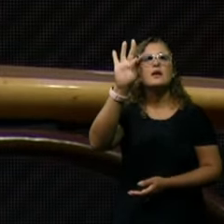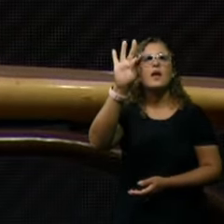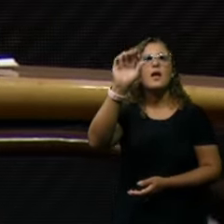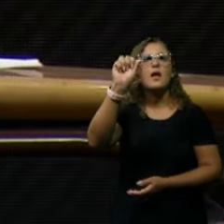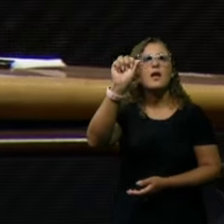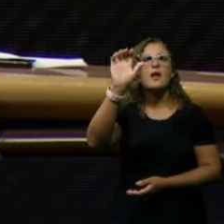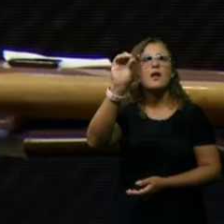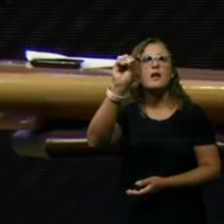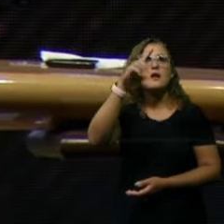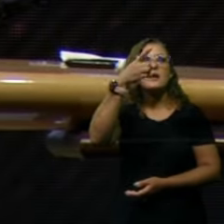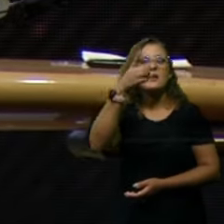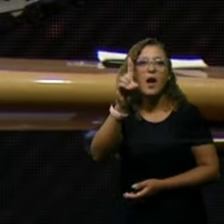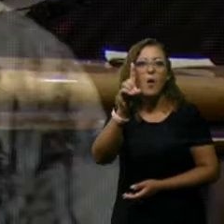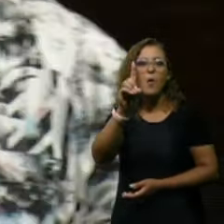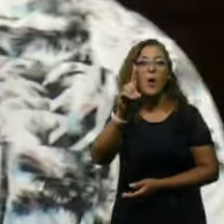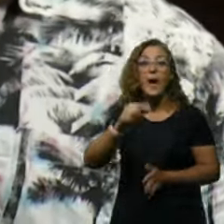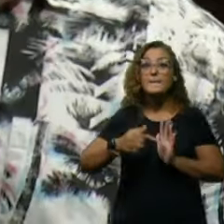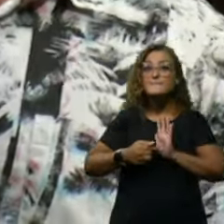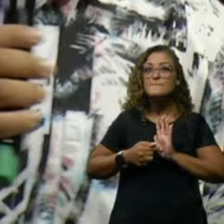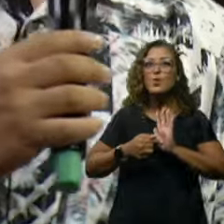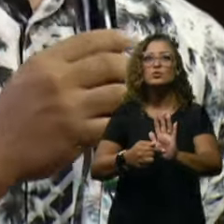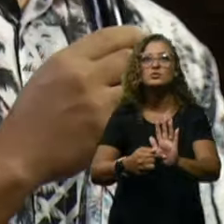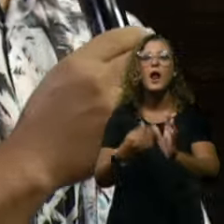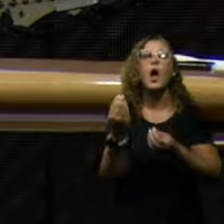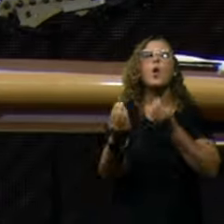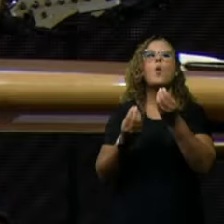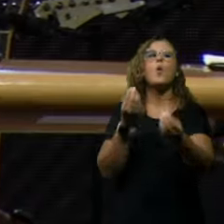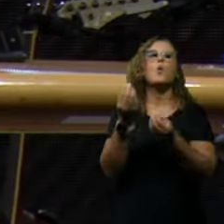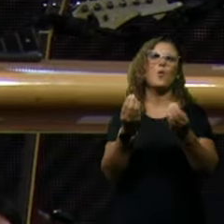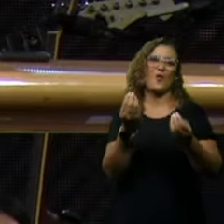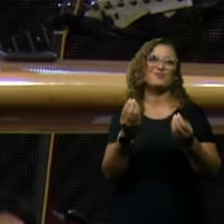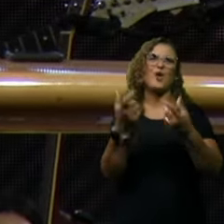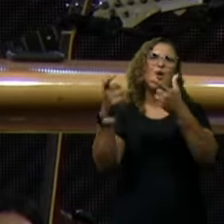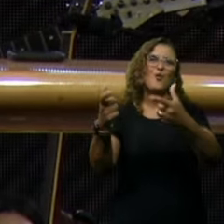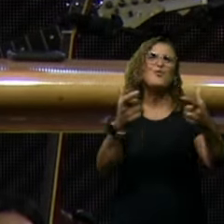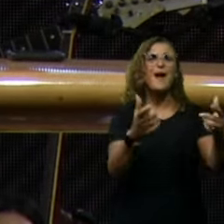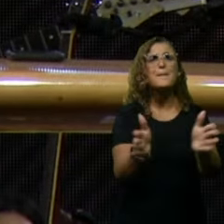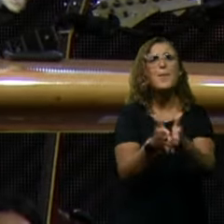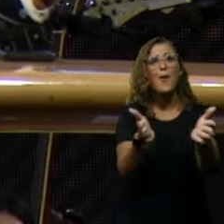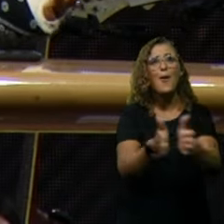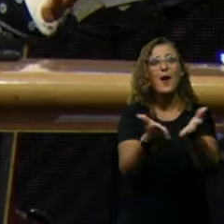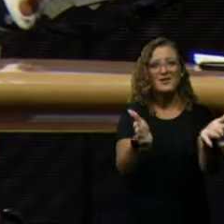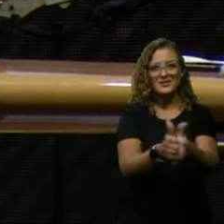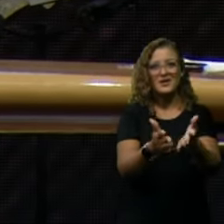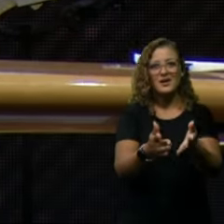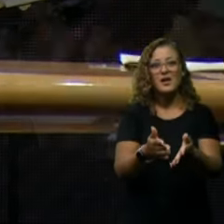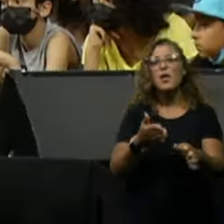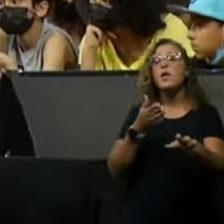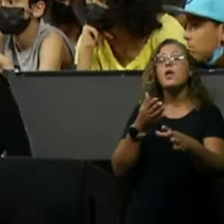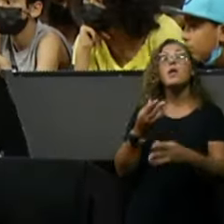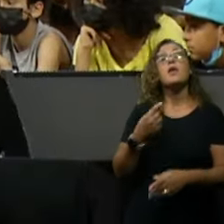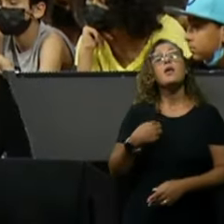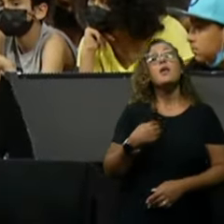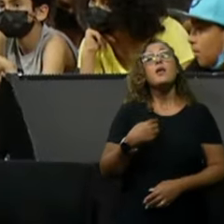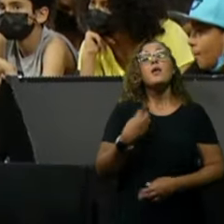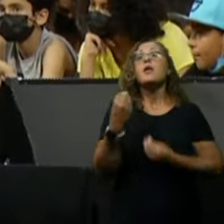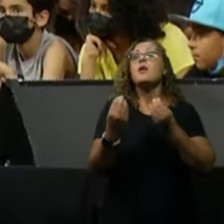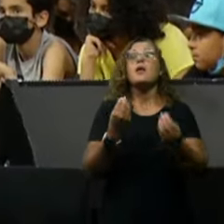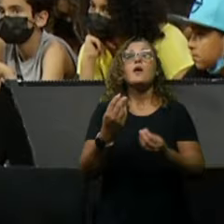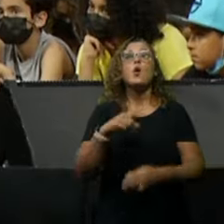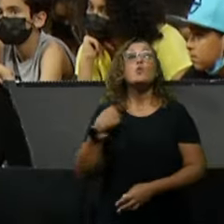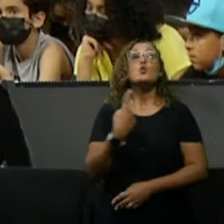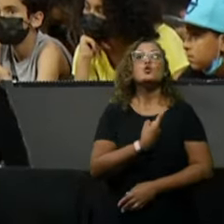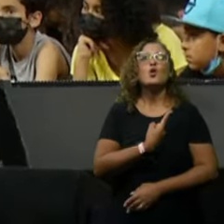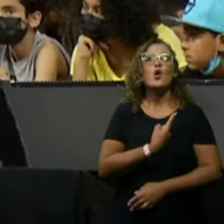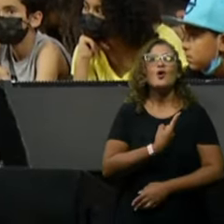e aí o que que nós vamos e para pessoas sobre dízimos e ofertas sendo que eles nada tem para